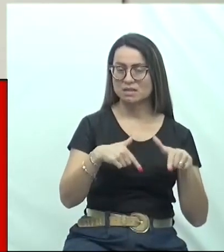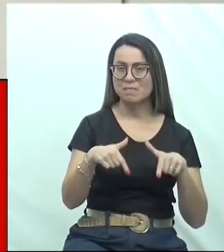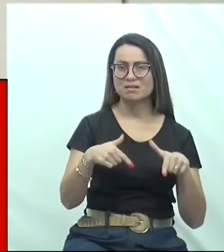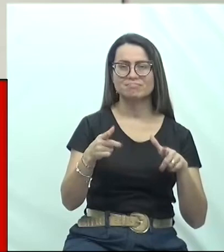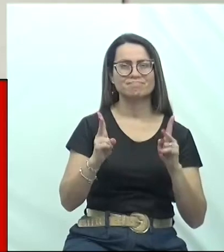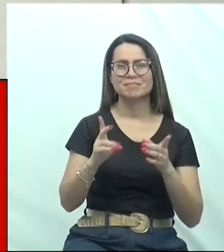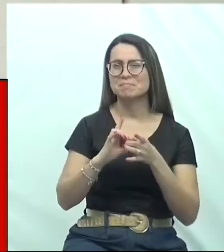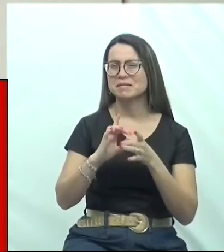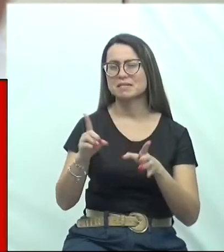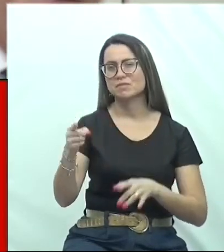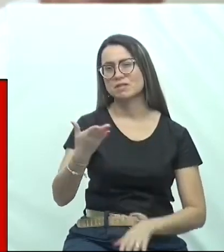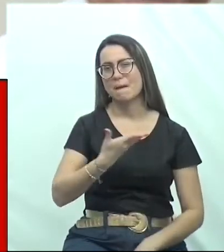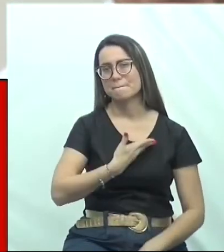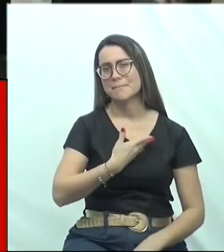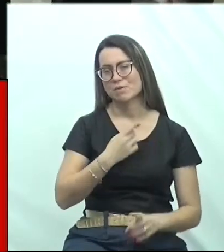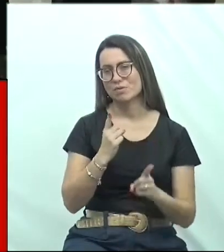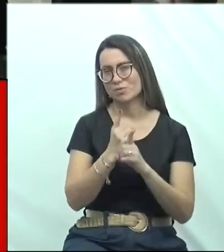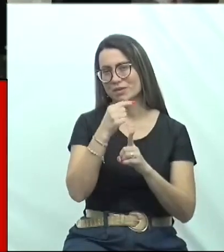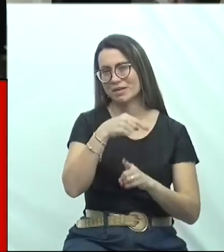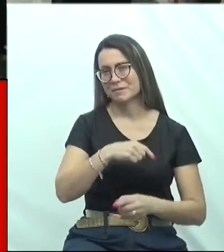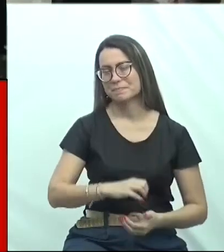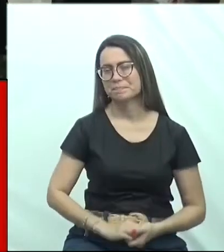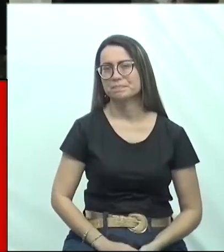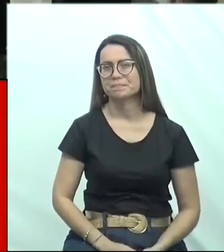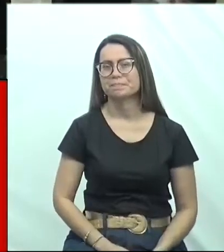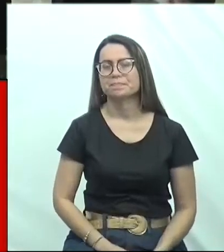casa. Parabéns.